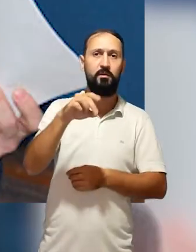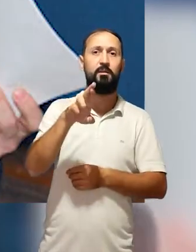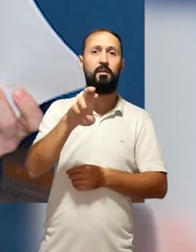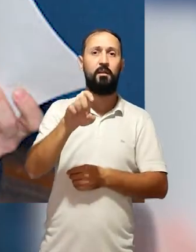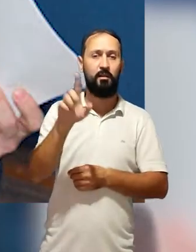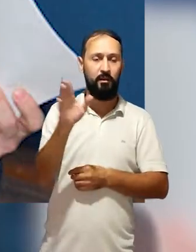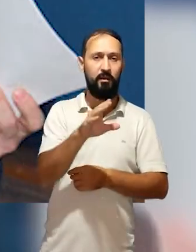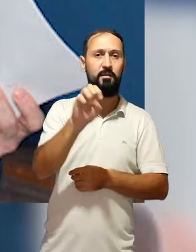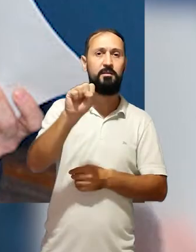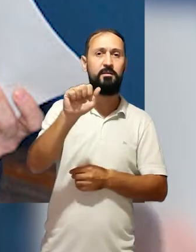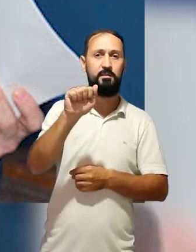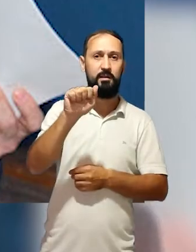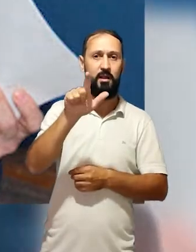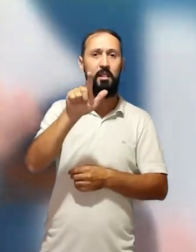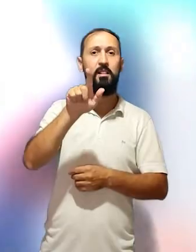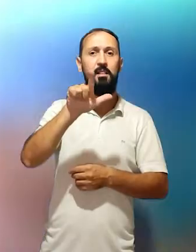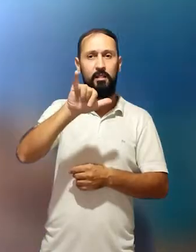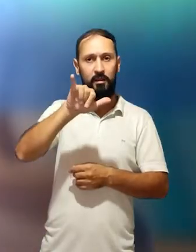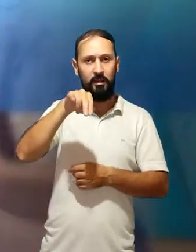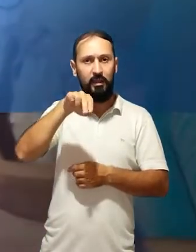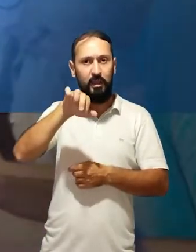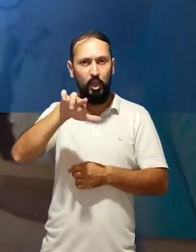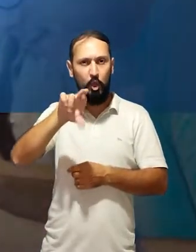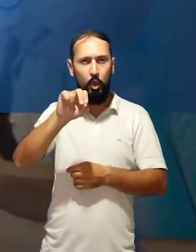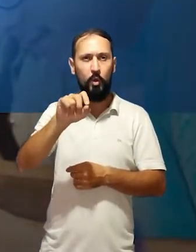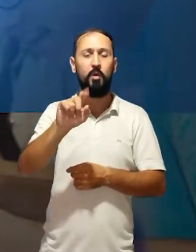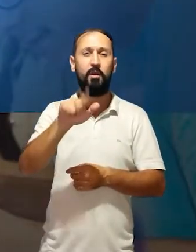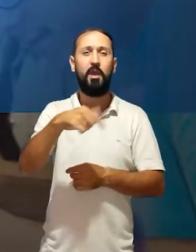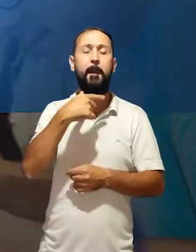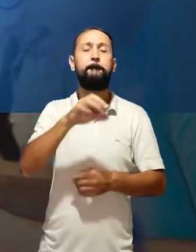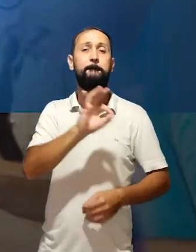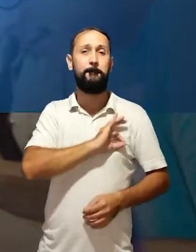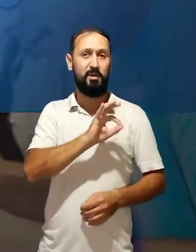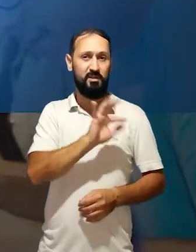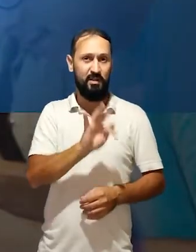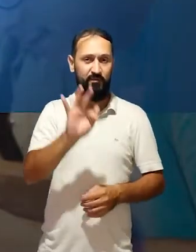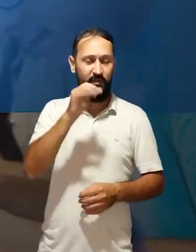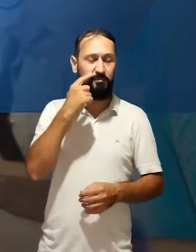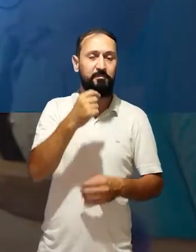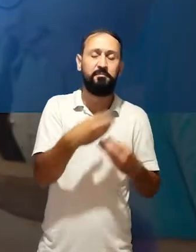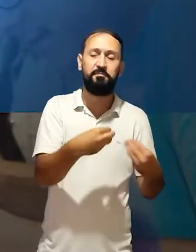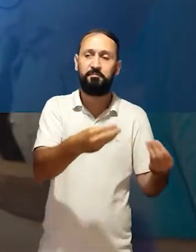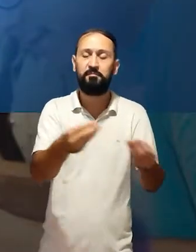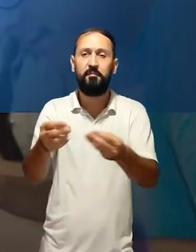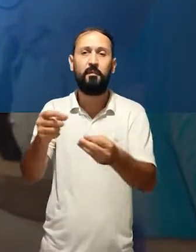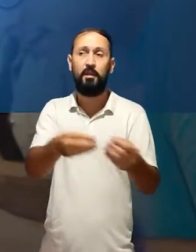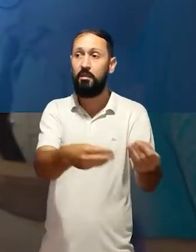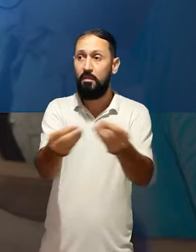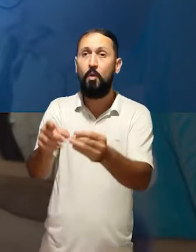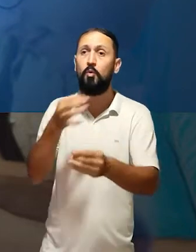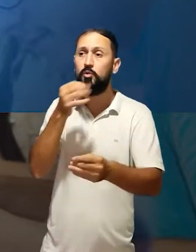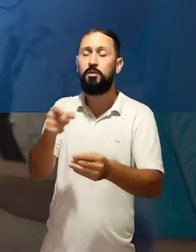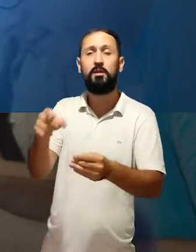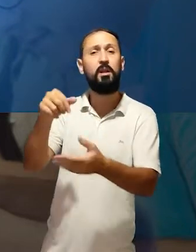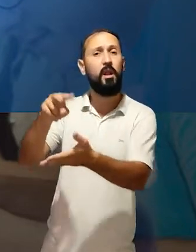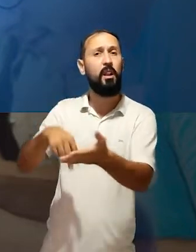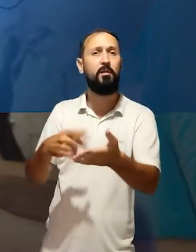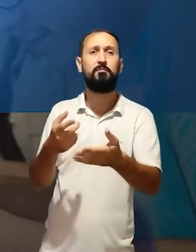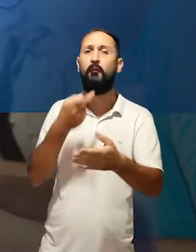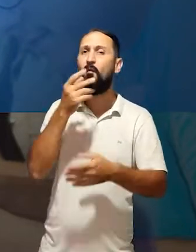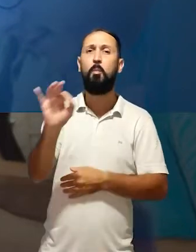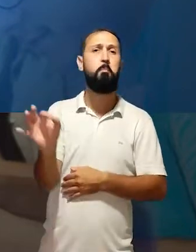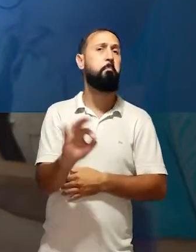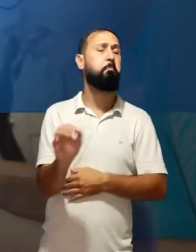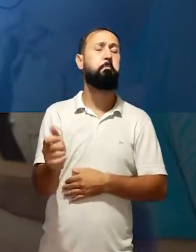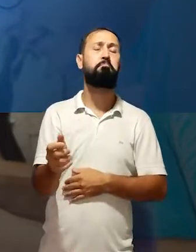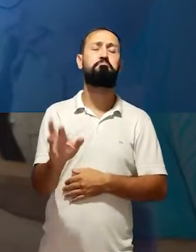André Salineiro, policial federal e ex-vereador daqui. Ele me indicou que eu apresentasse o livro e o Rubênio leu. Só